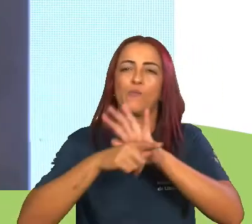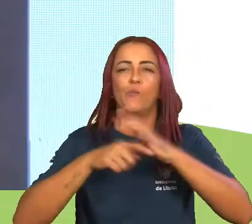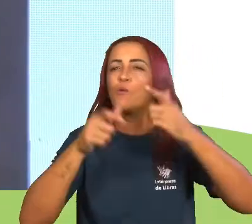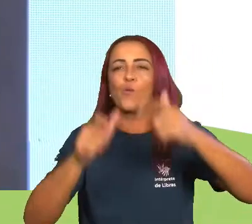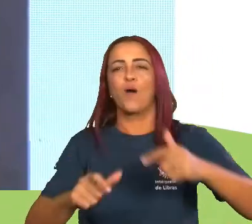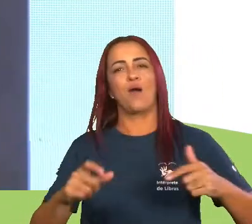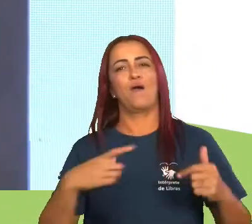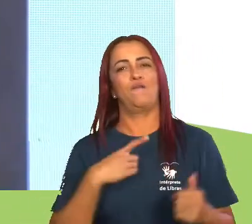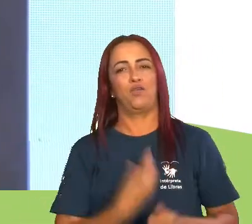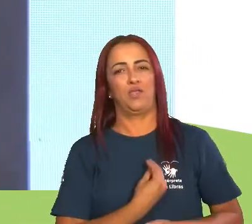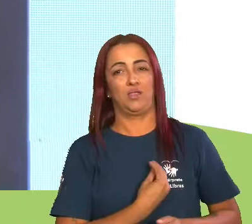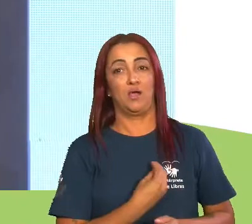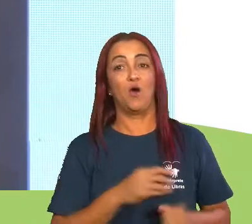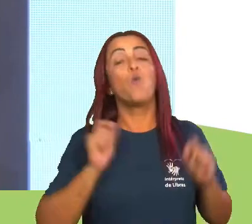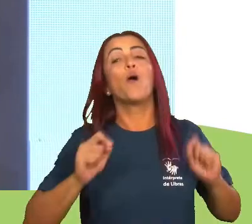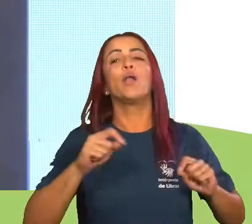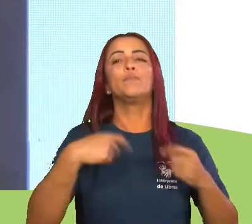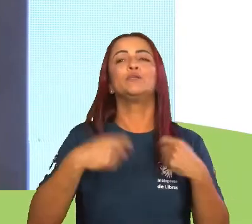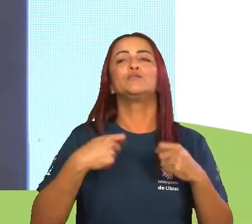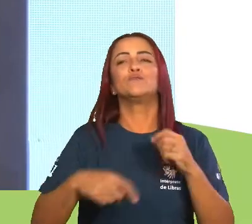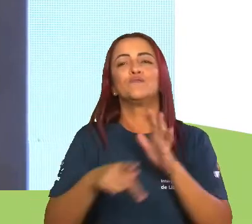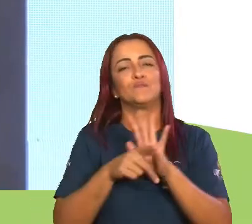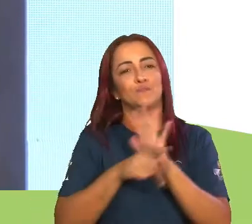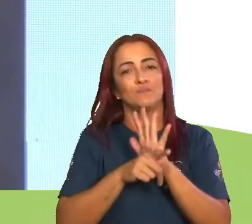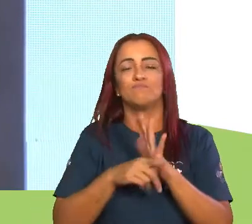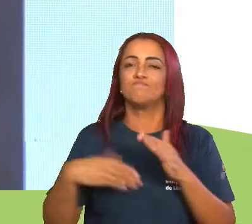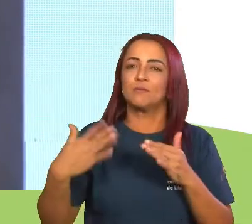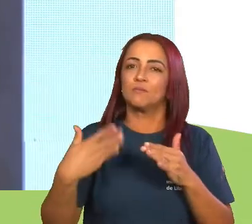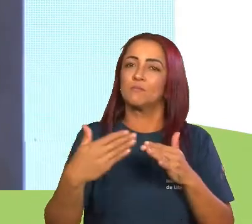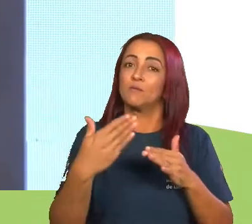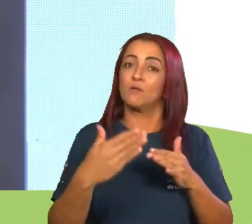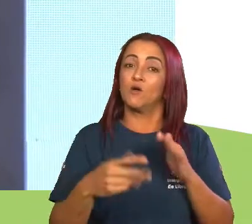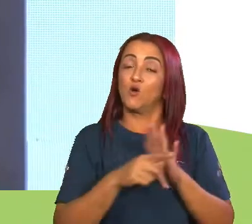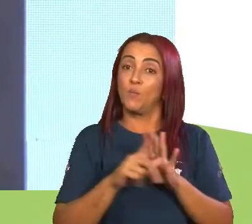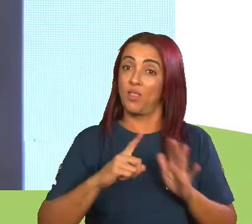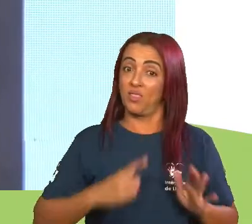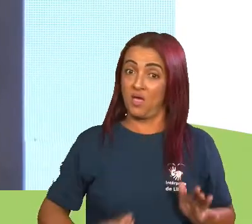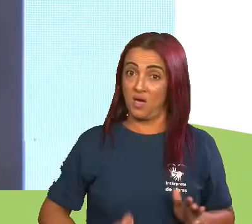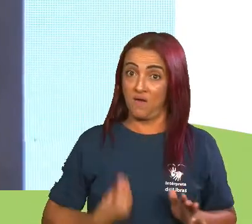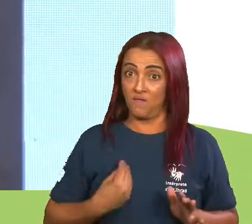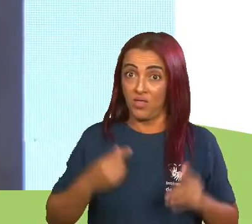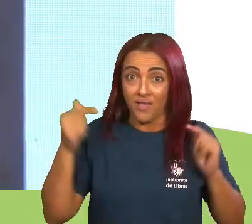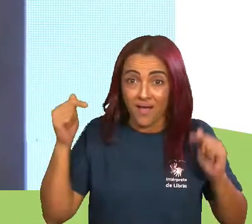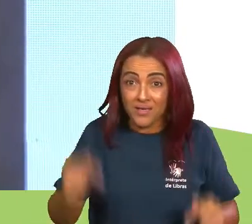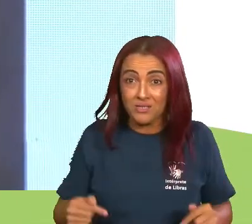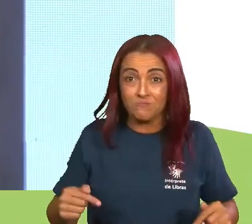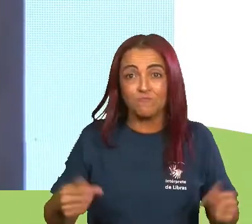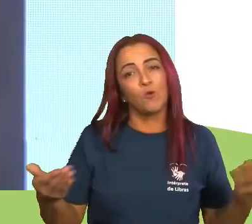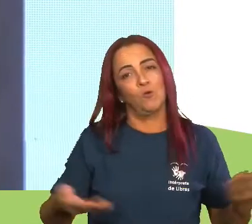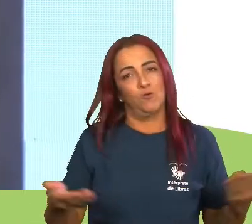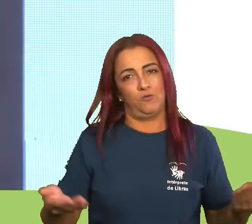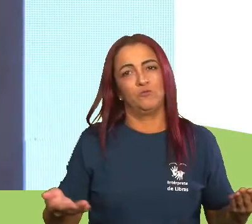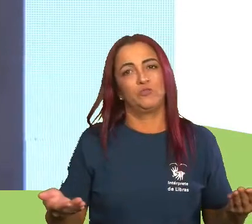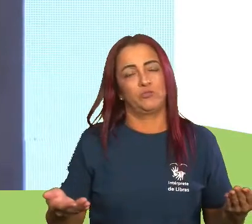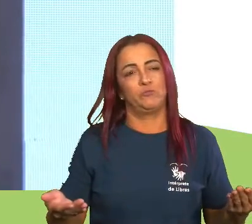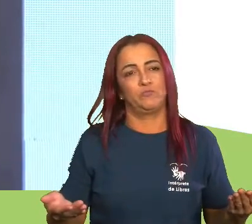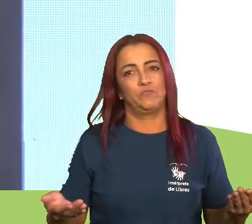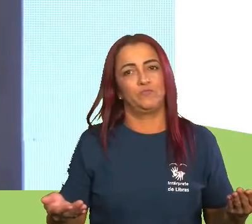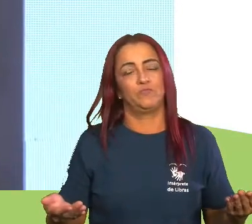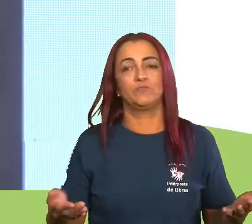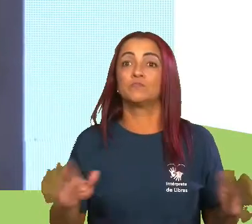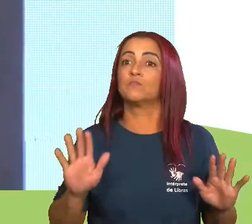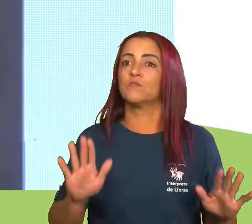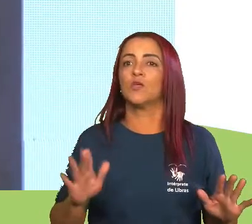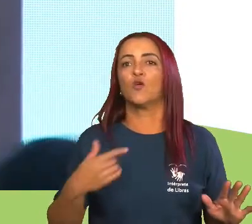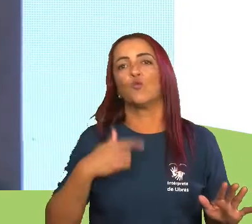veio e o que ele precisou percorrer para estar até aqui, para estar aqui hoje.